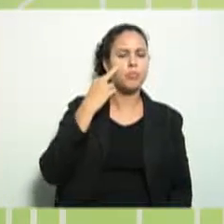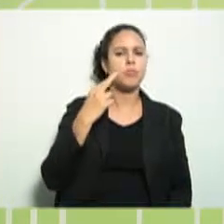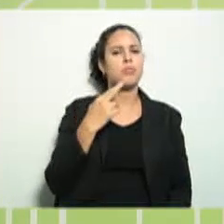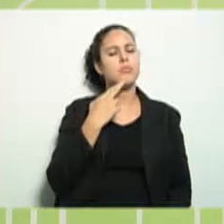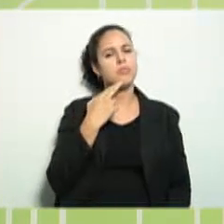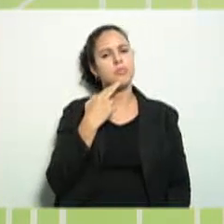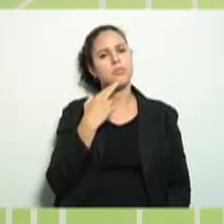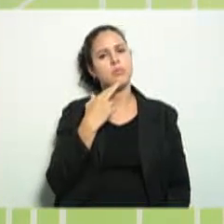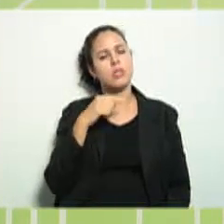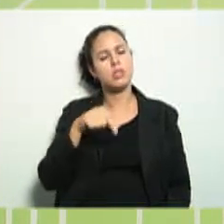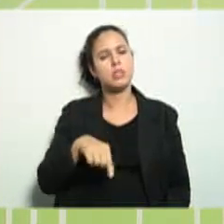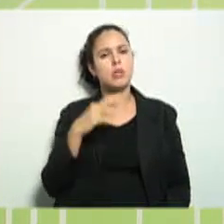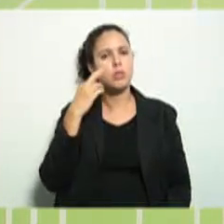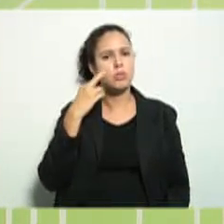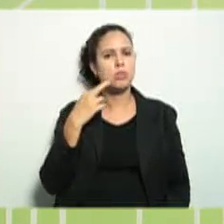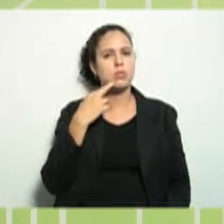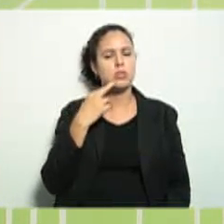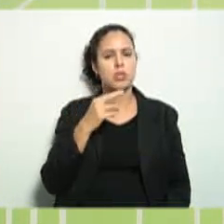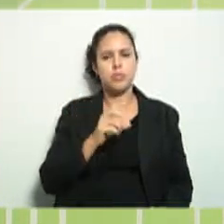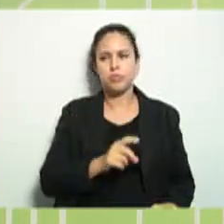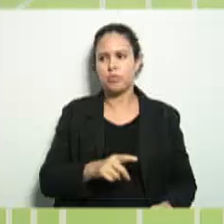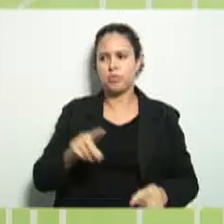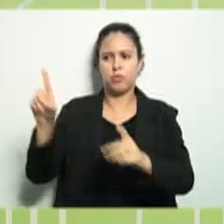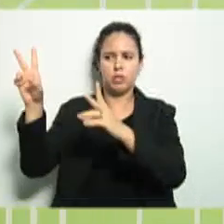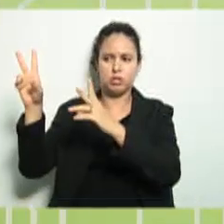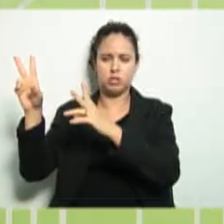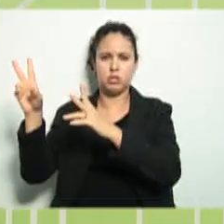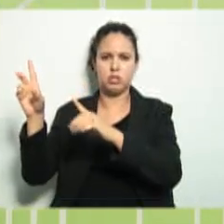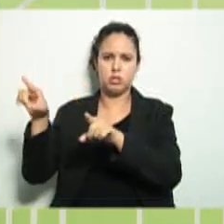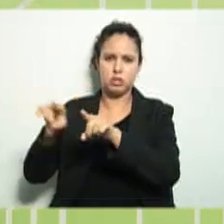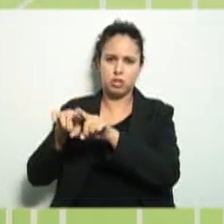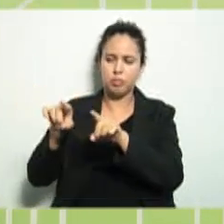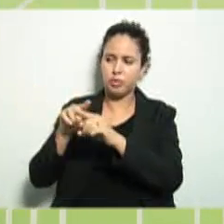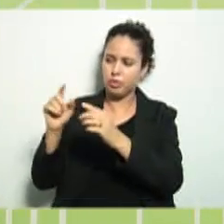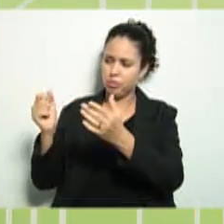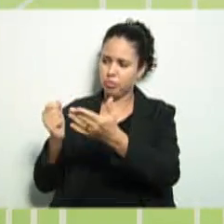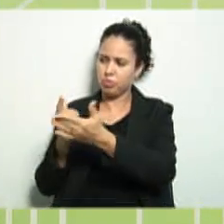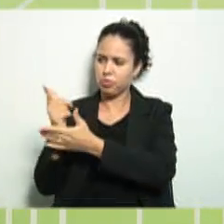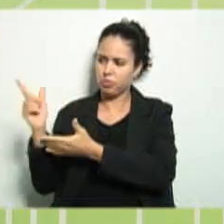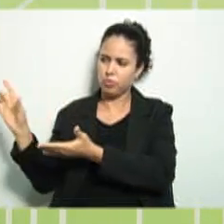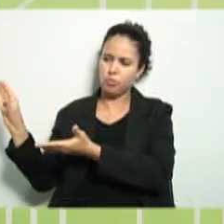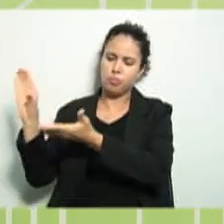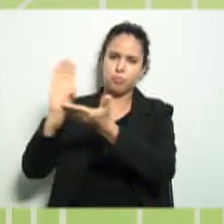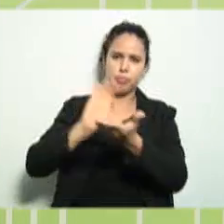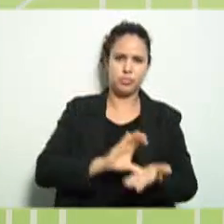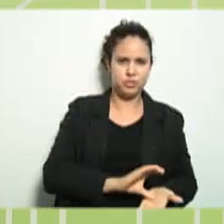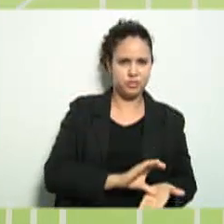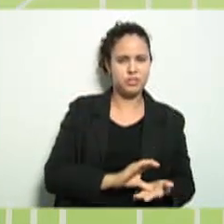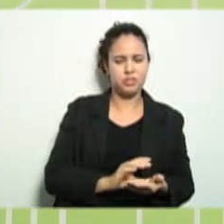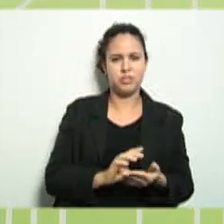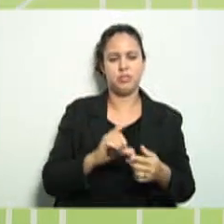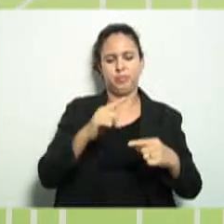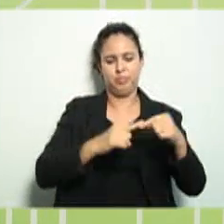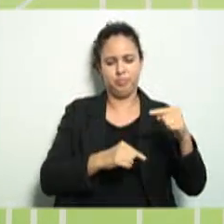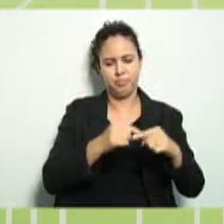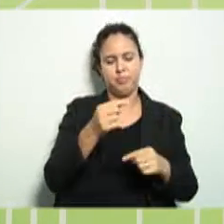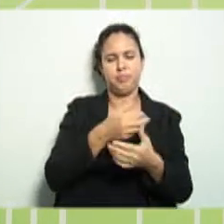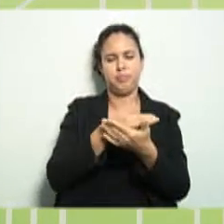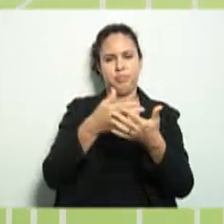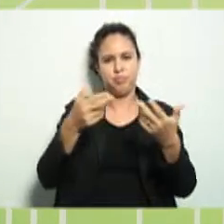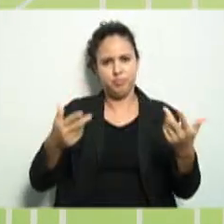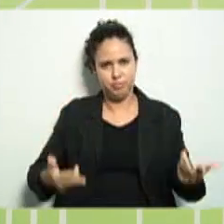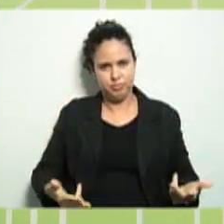nós produzimos para gerar dinheiro e importar o que nós não produzimos. Esse é o grande sentido das